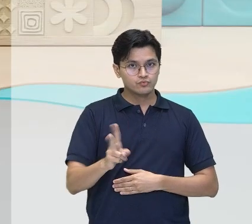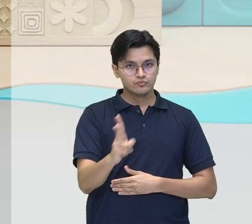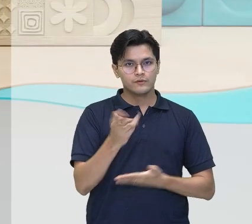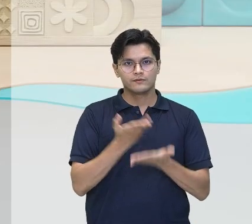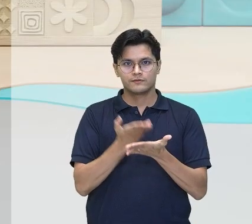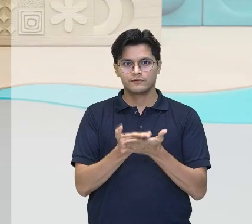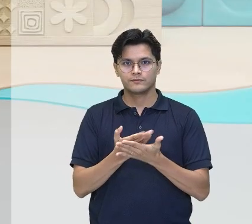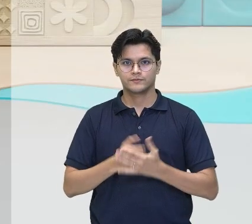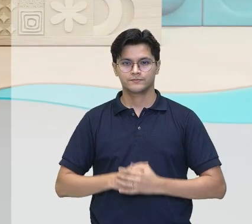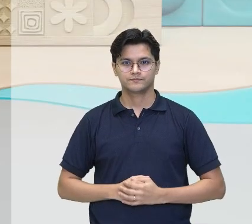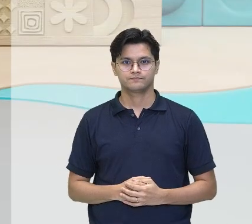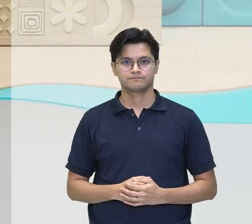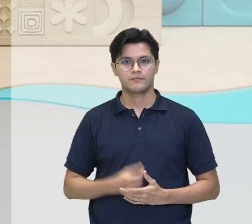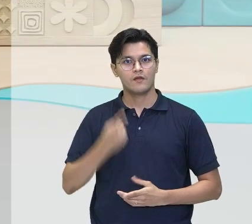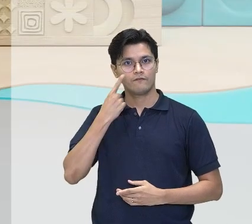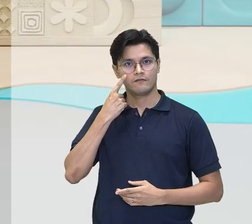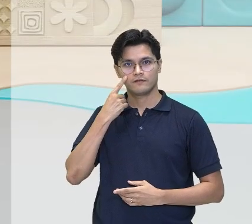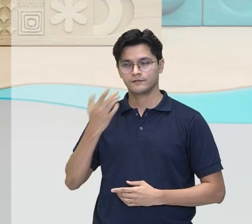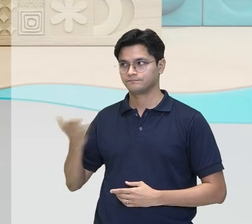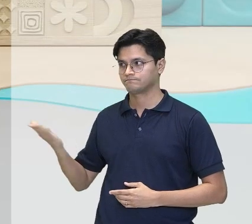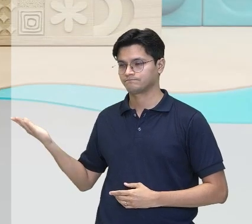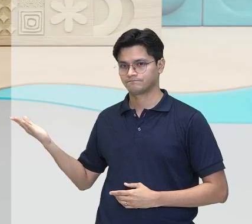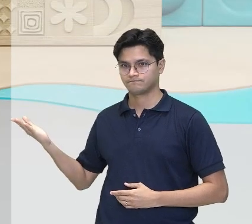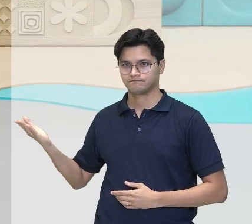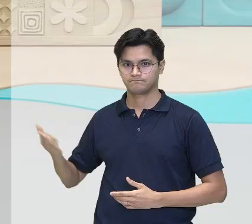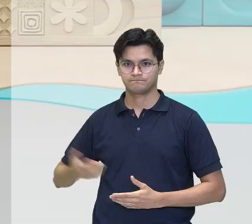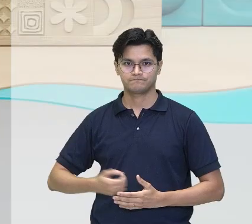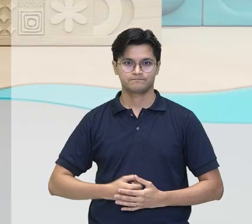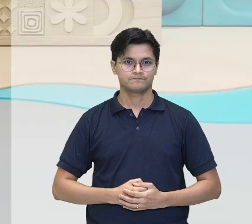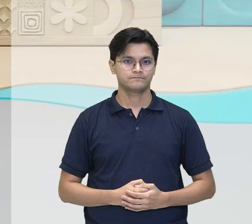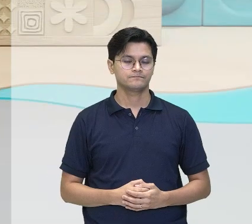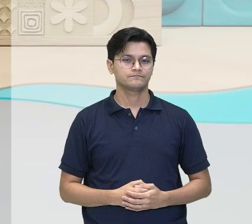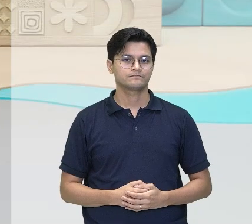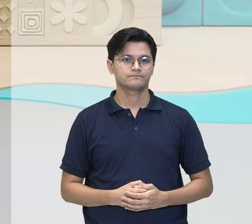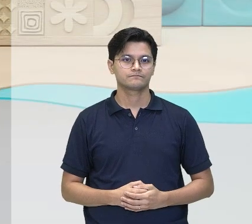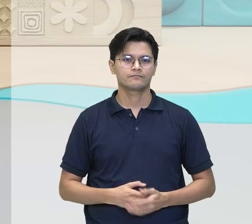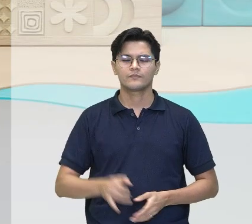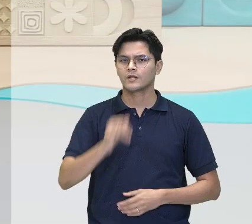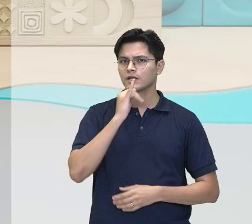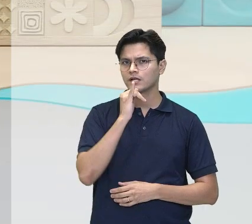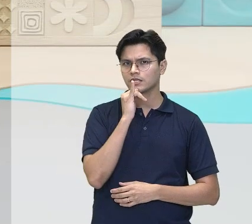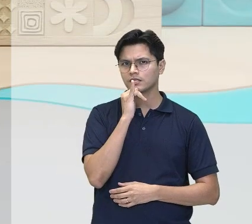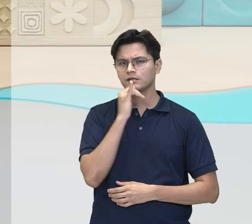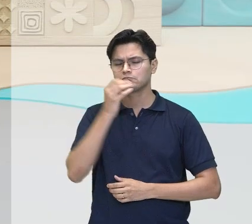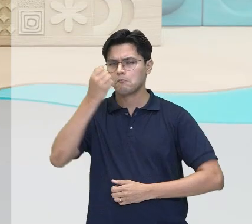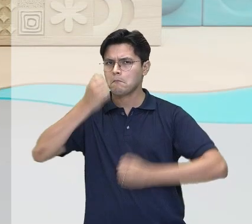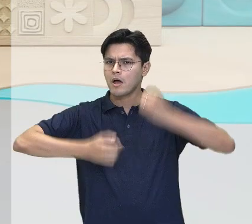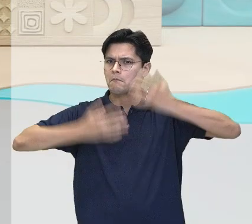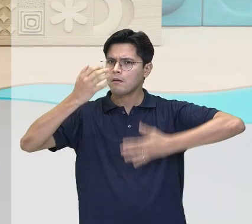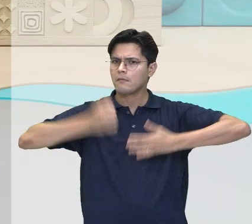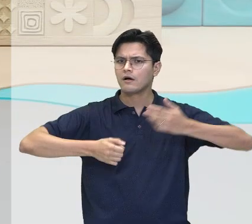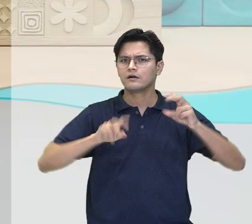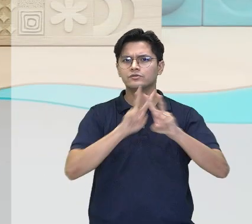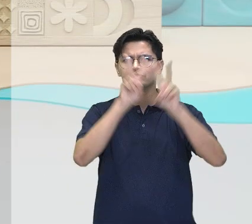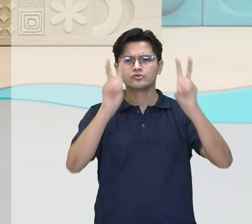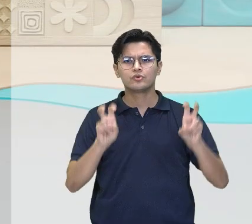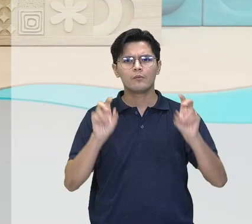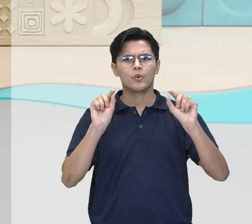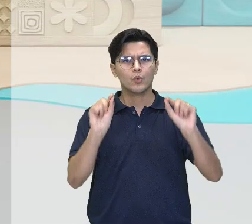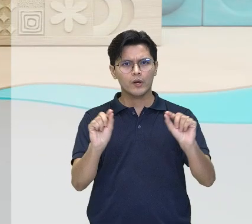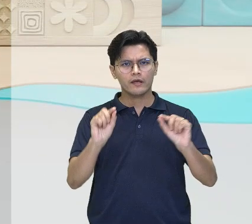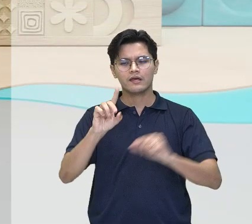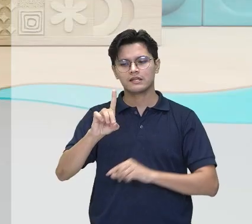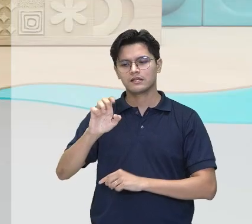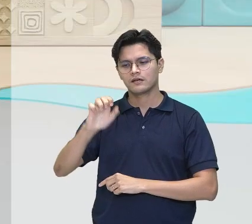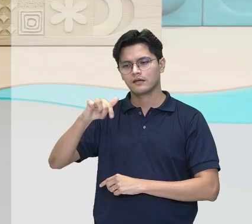aula. Vejam só. Quando a gente está falando aqui de a questão da dengue,